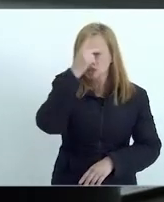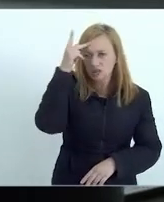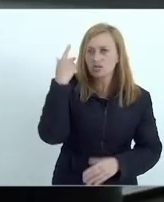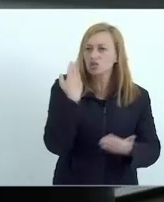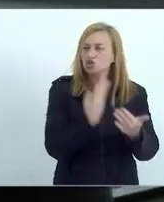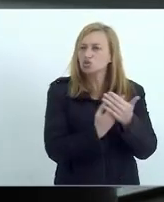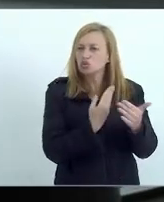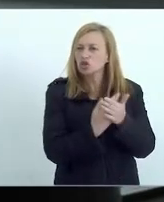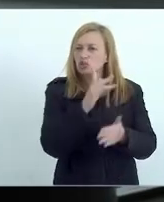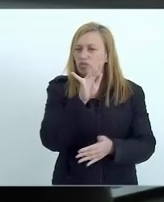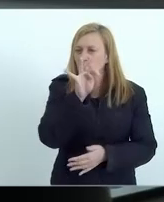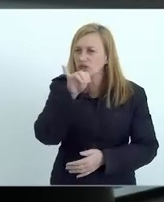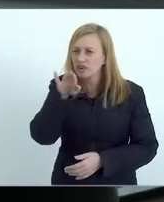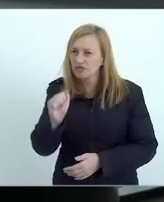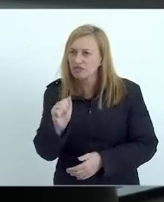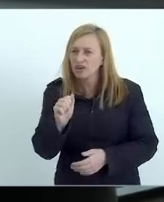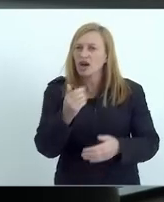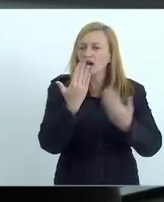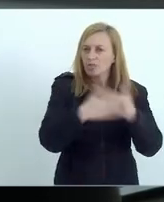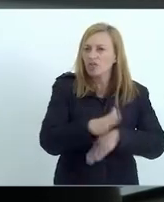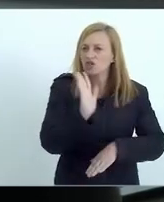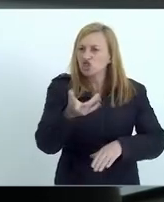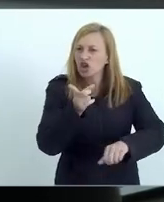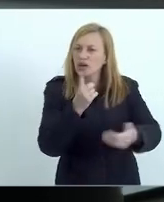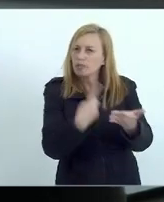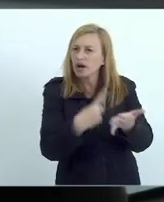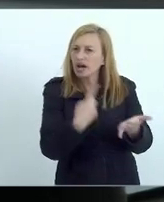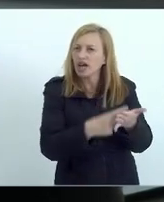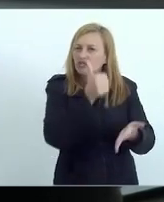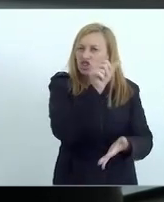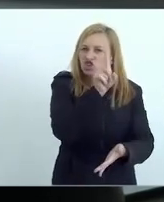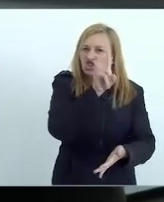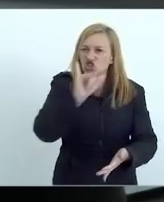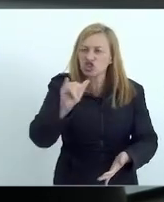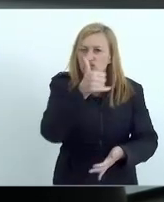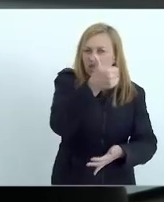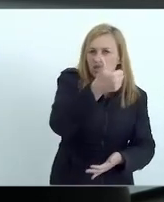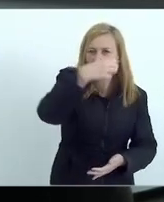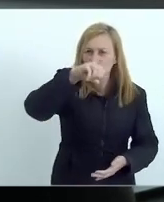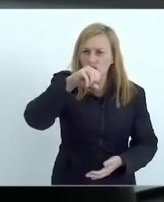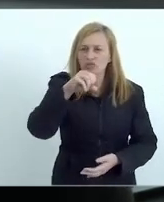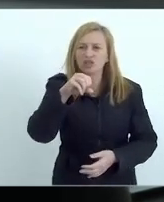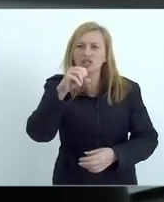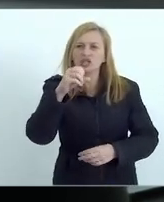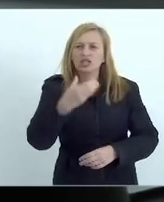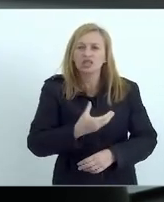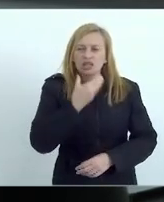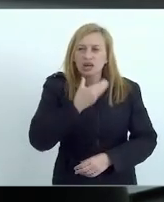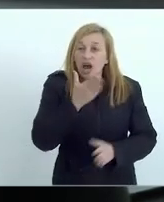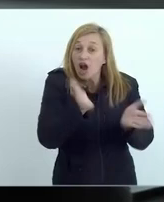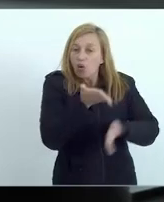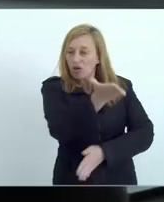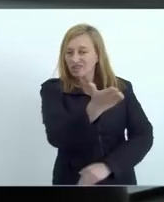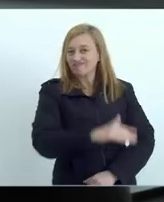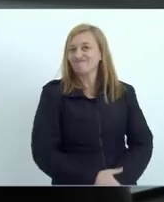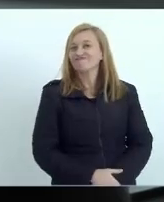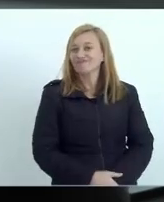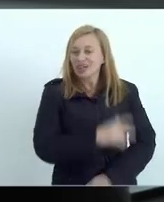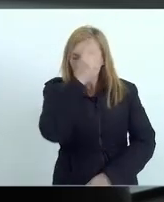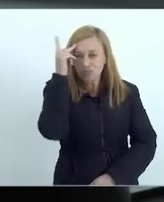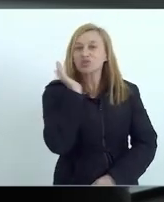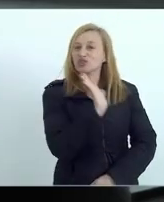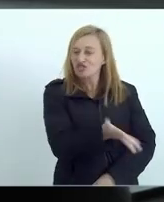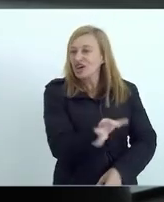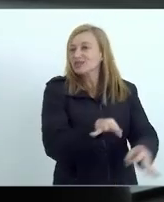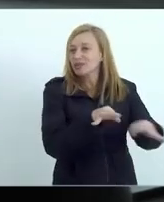estudando a bibliografia e a prova já está marcada para o dia Dezenove de dezembro é agora então as pessoas